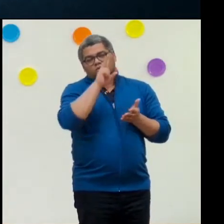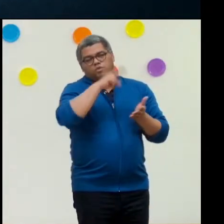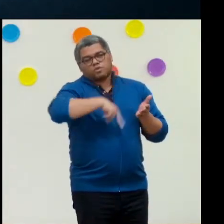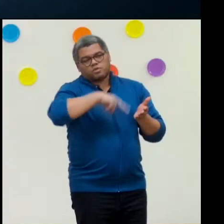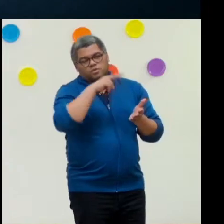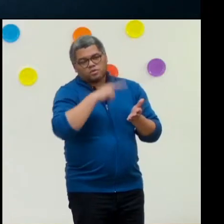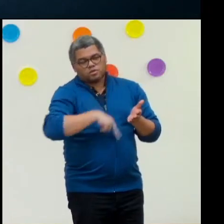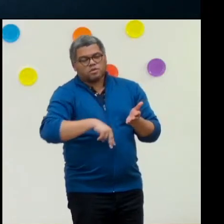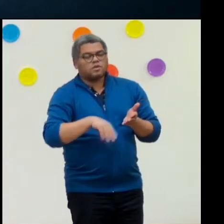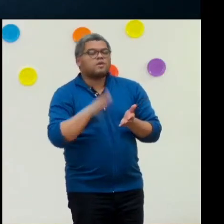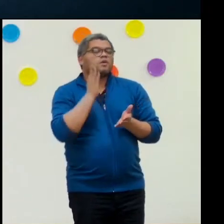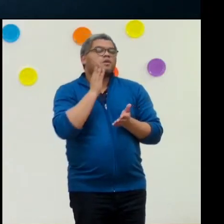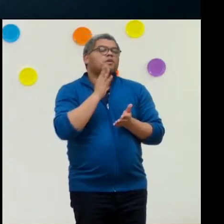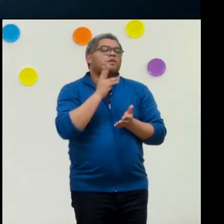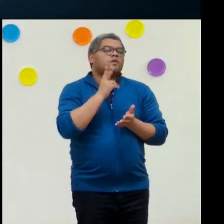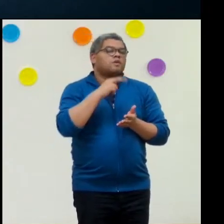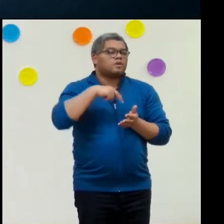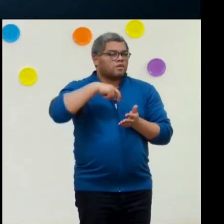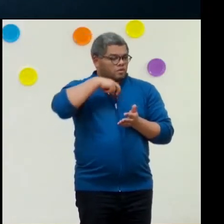Toma vergonha e creia.